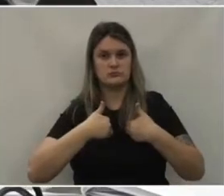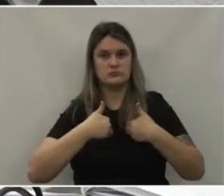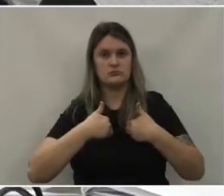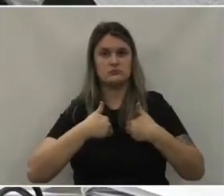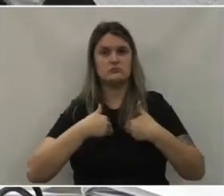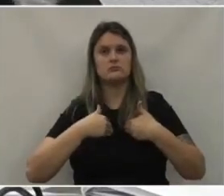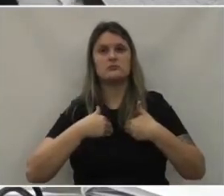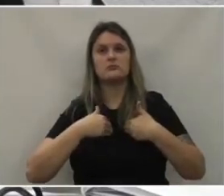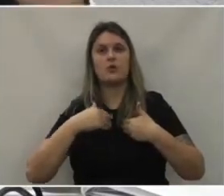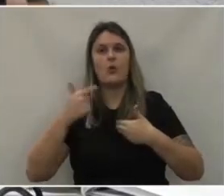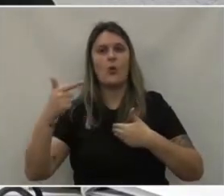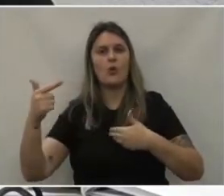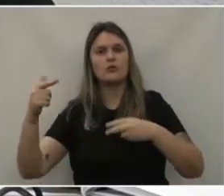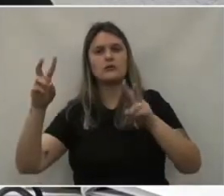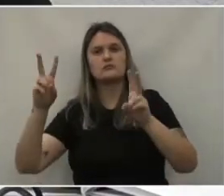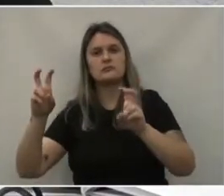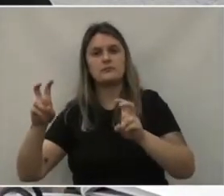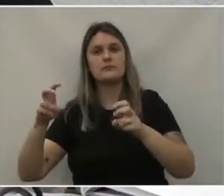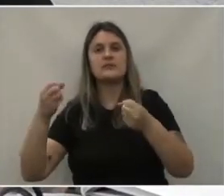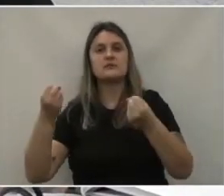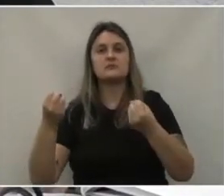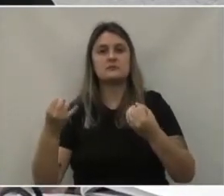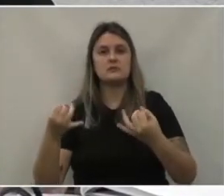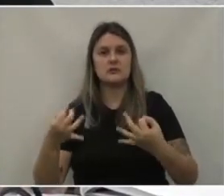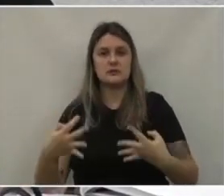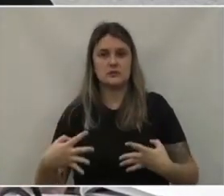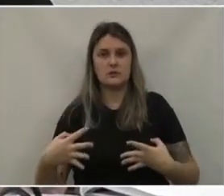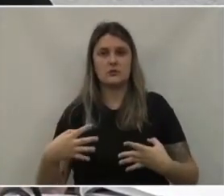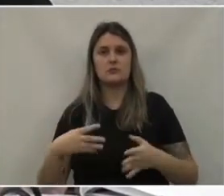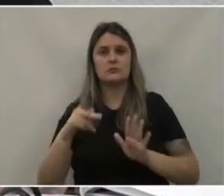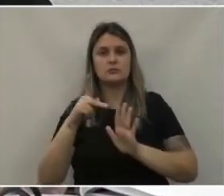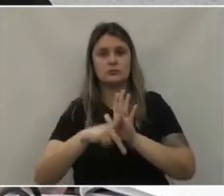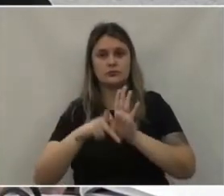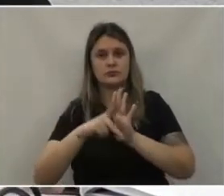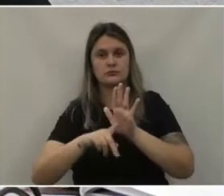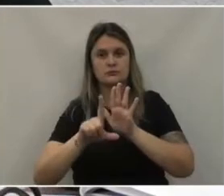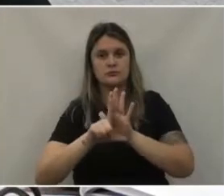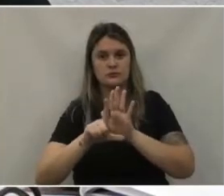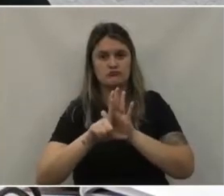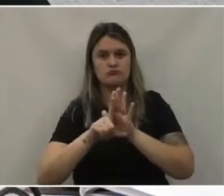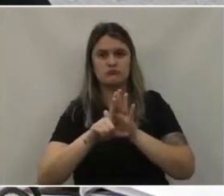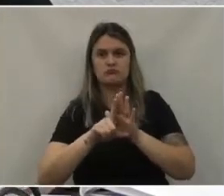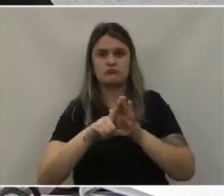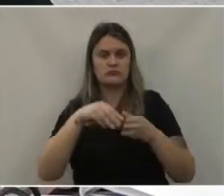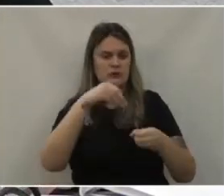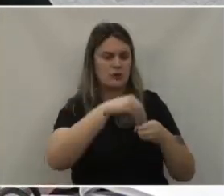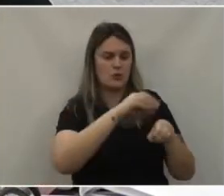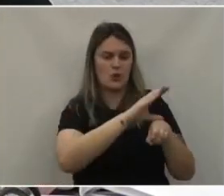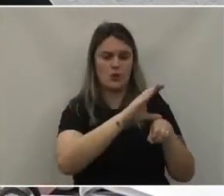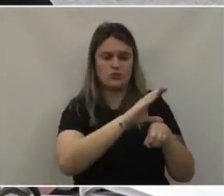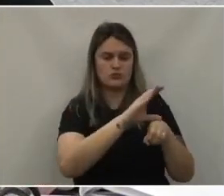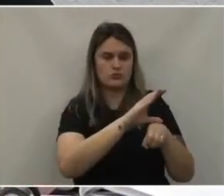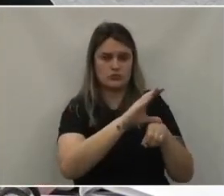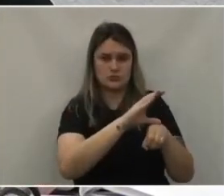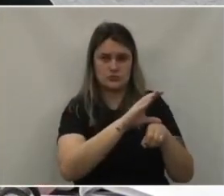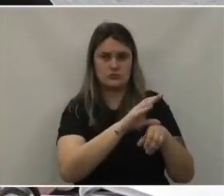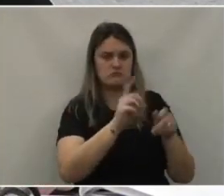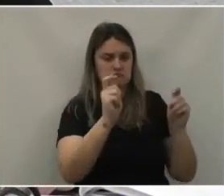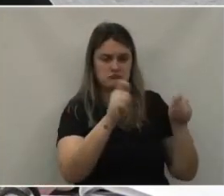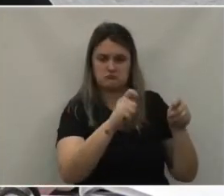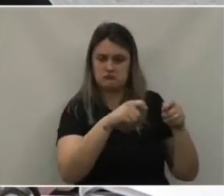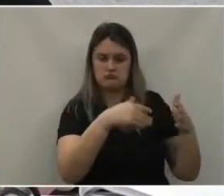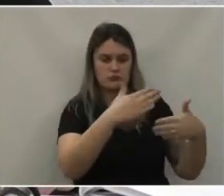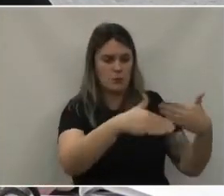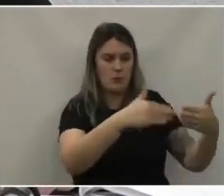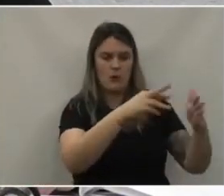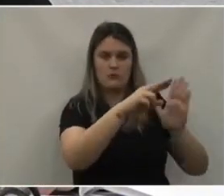da outras providências. Fundamentação. O projeto de lei é legal e constitucional, devendo seguir